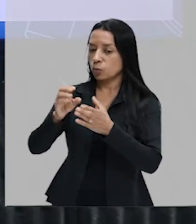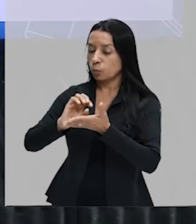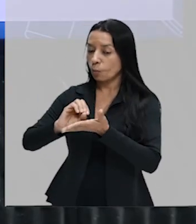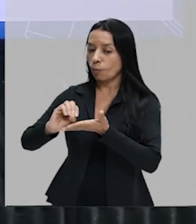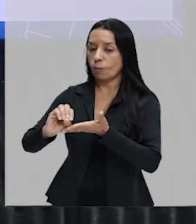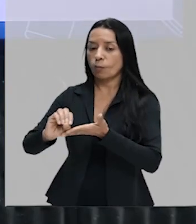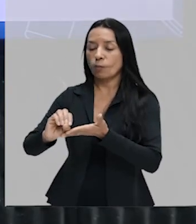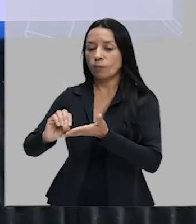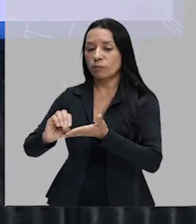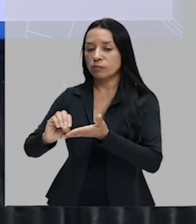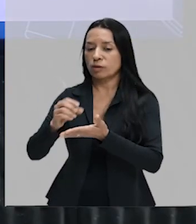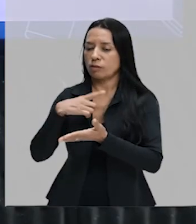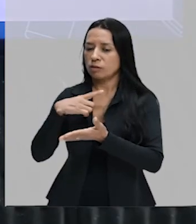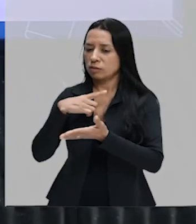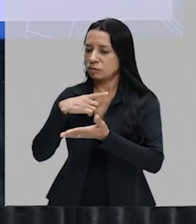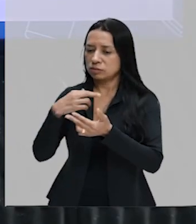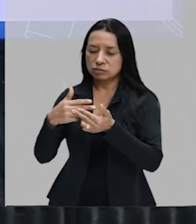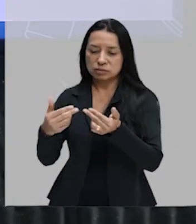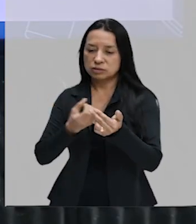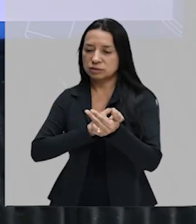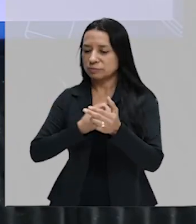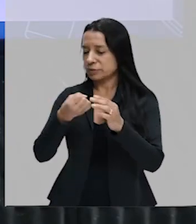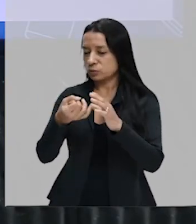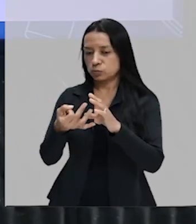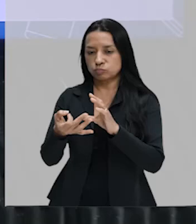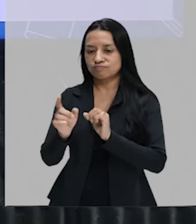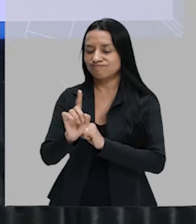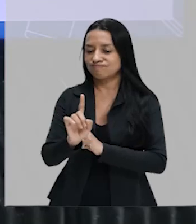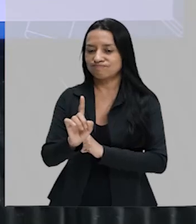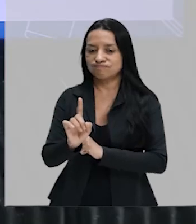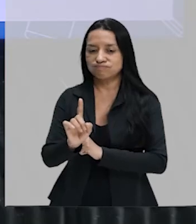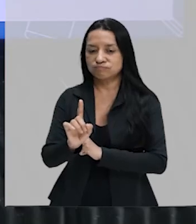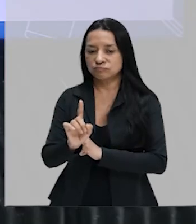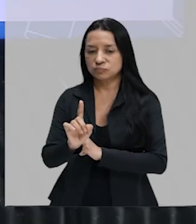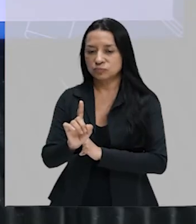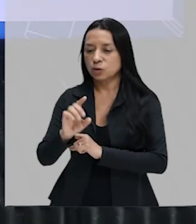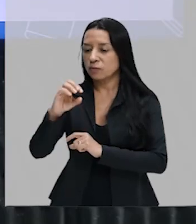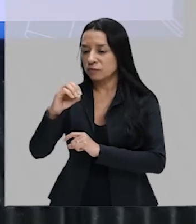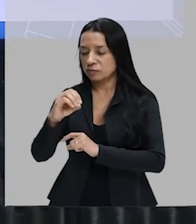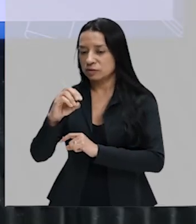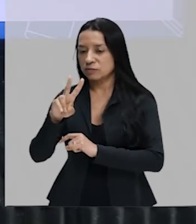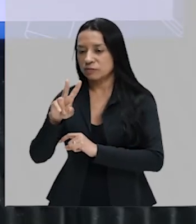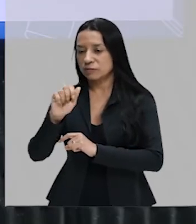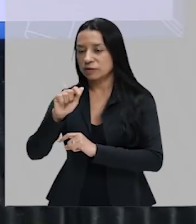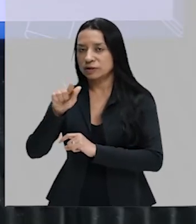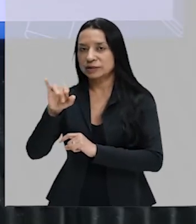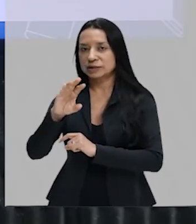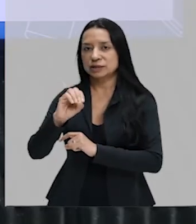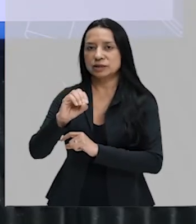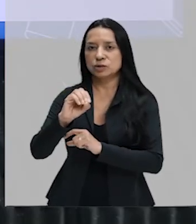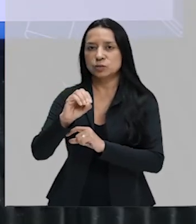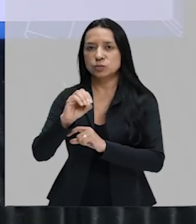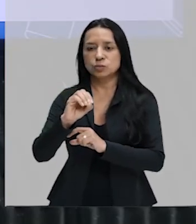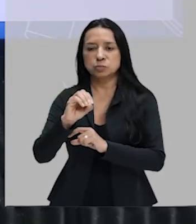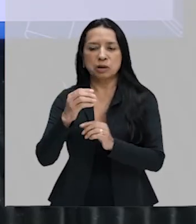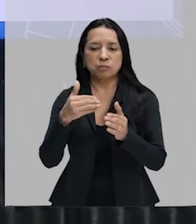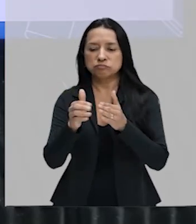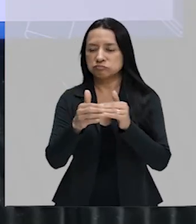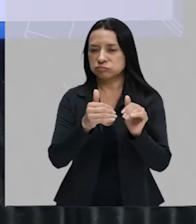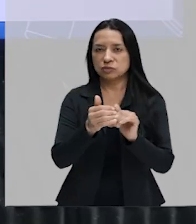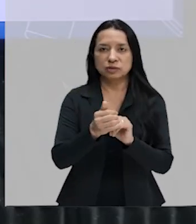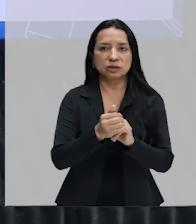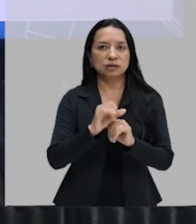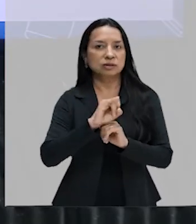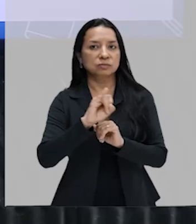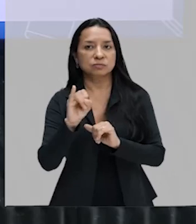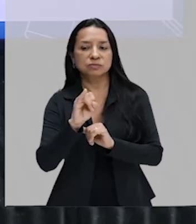conjunto vazio tem elemento? Tem algum elemento? Esse nome vazio é um título à toa? Gente, se é vazio é